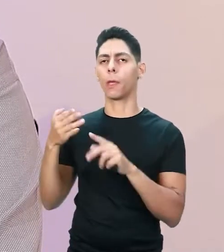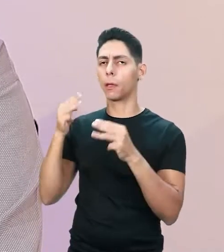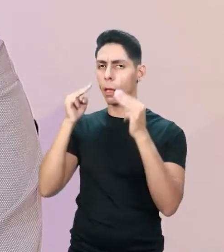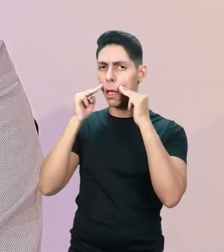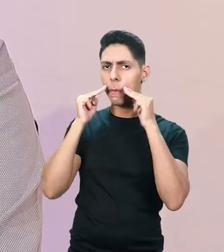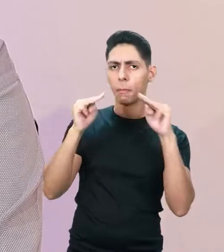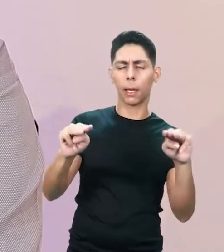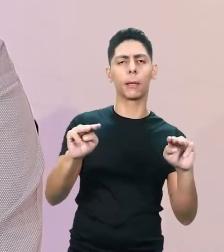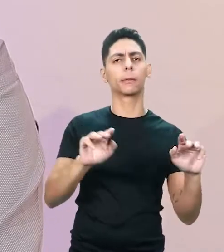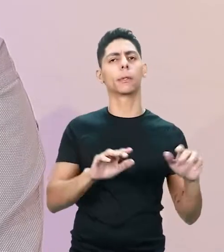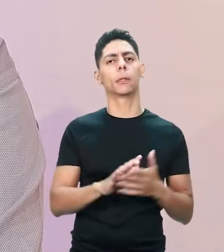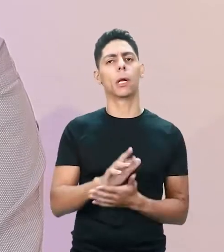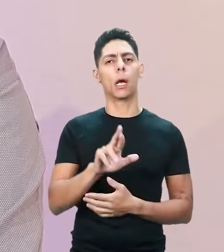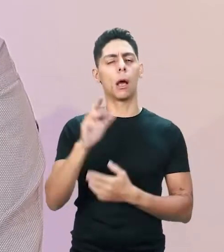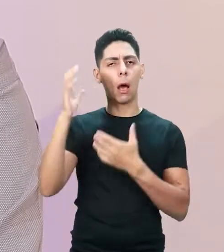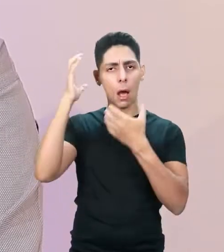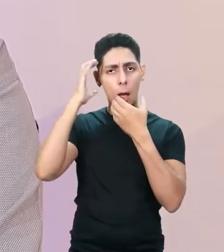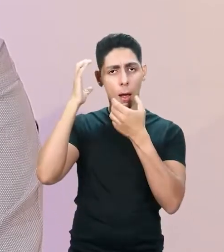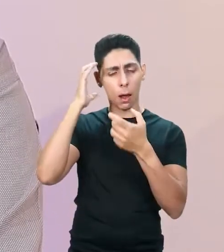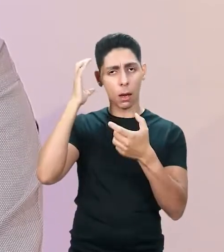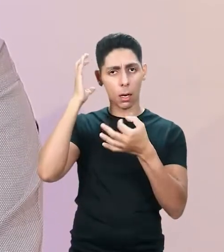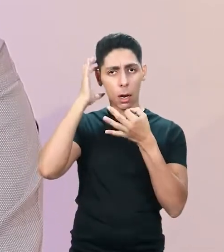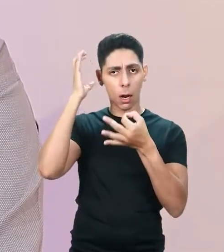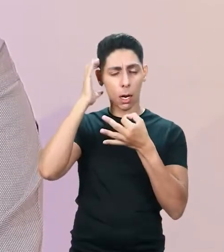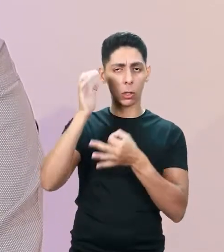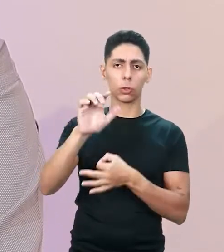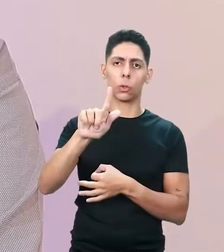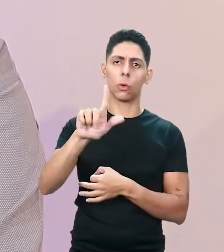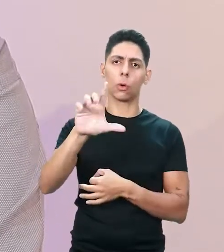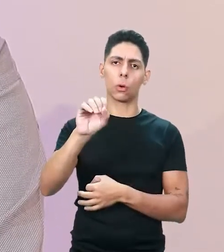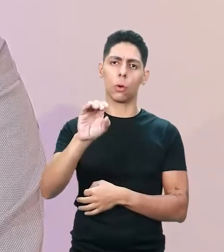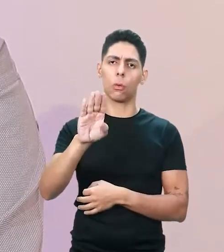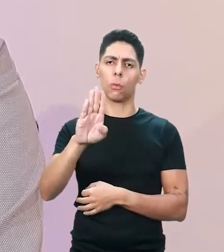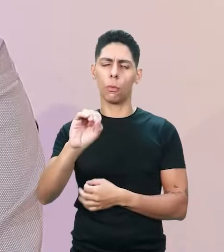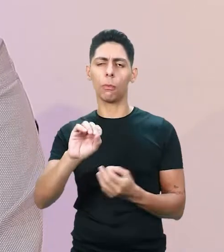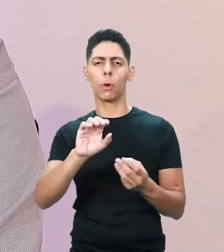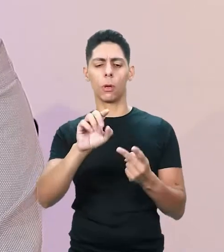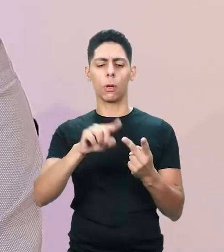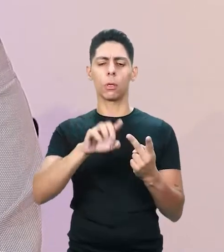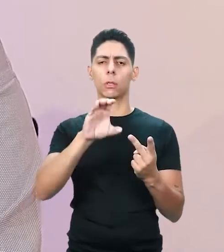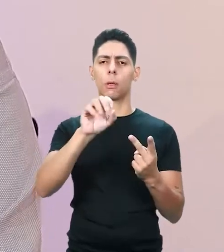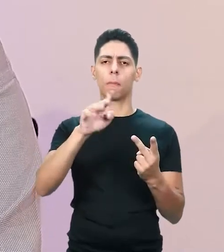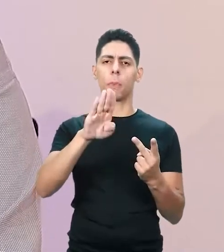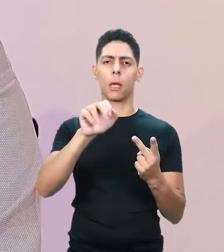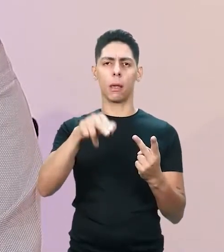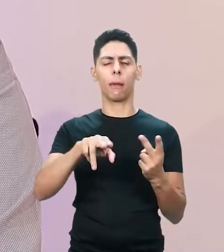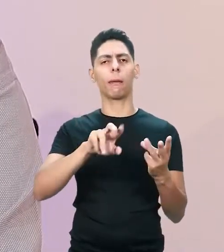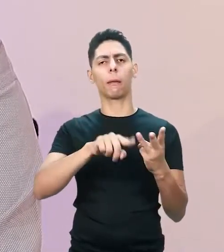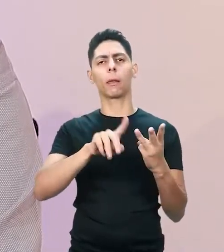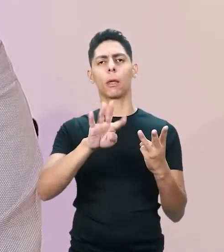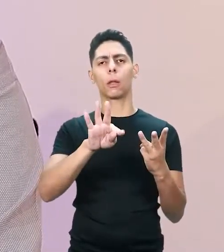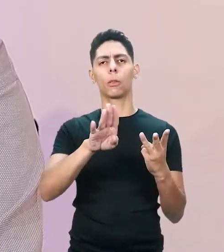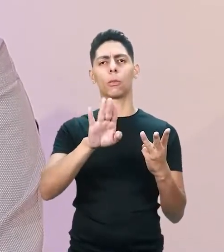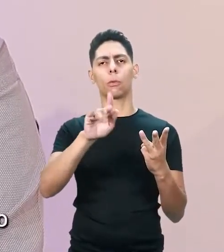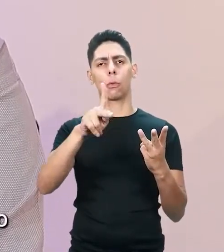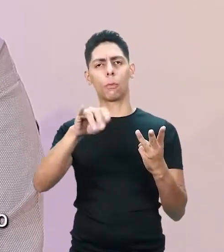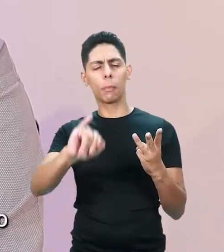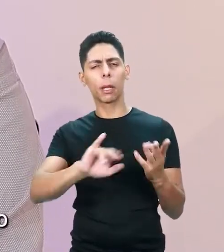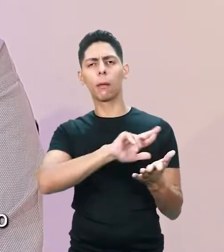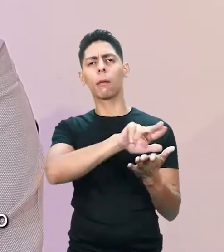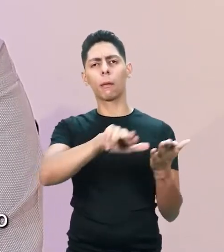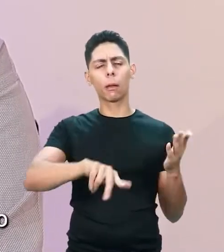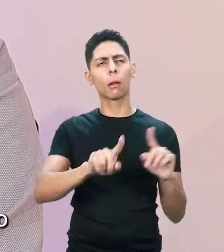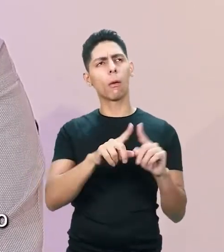Globo, CBN, Rádio MEC, Tupi. A ordem não é exatamente essa, mas eu estou falando aqui daquilo